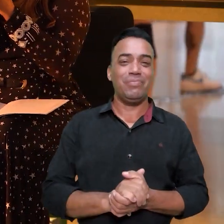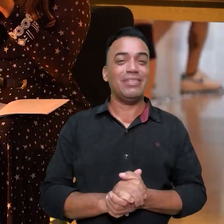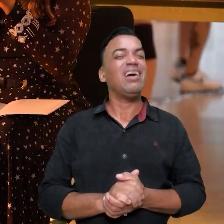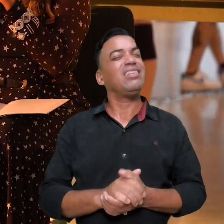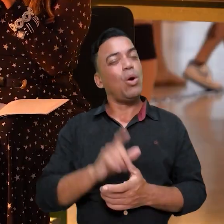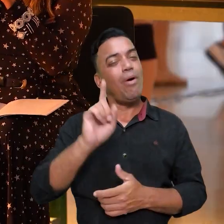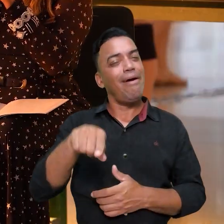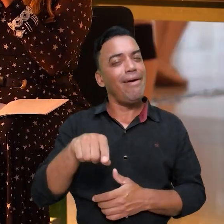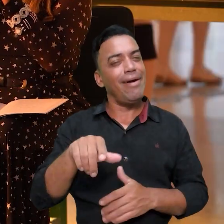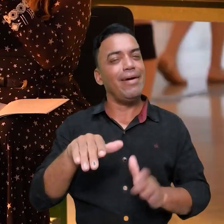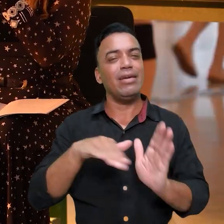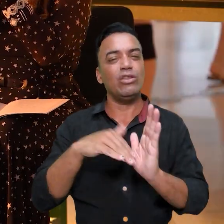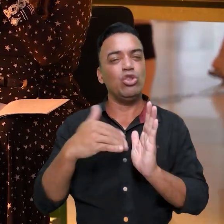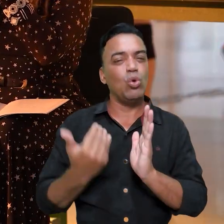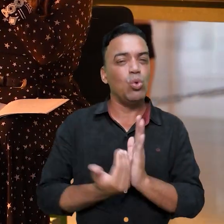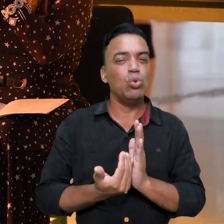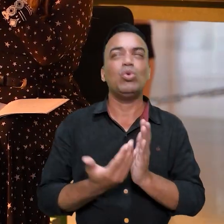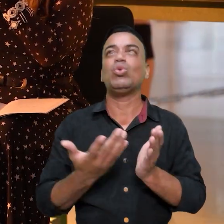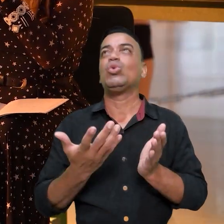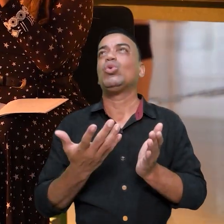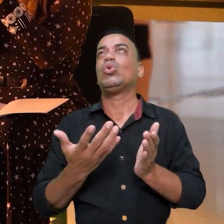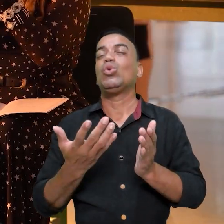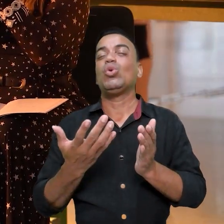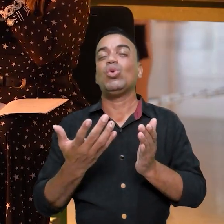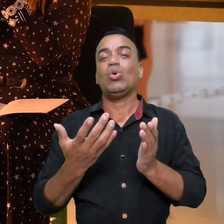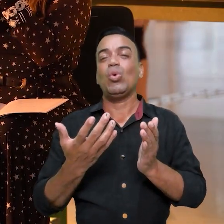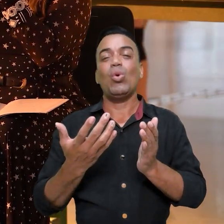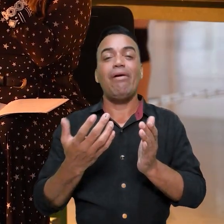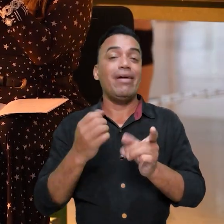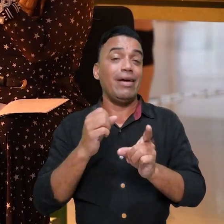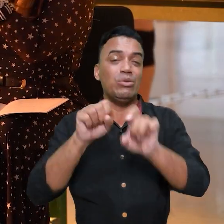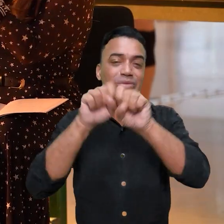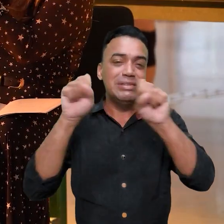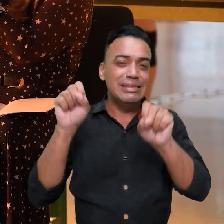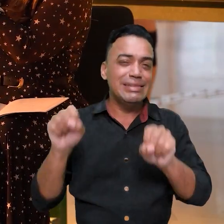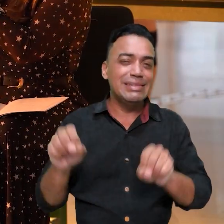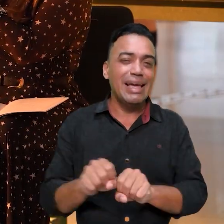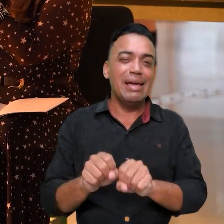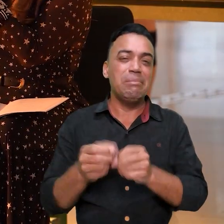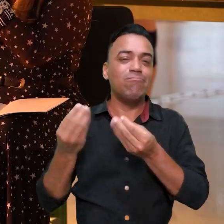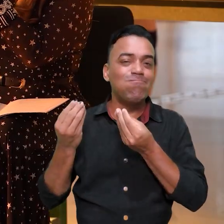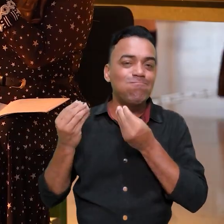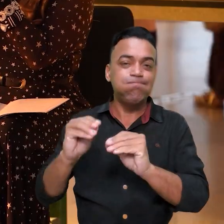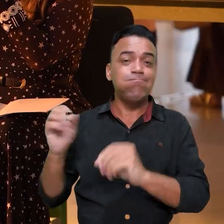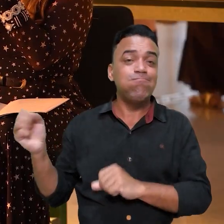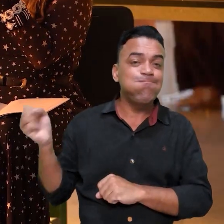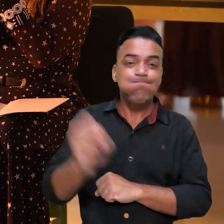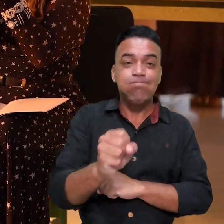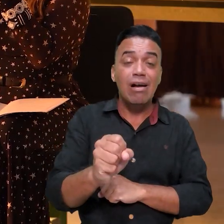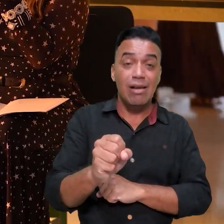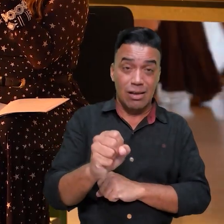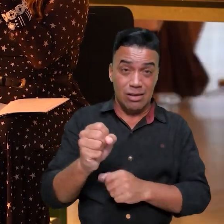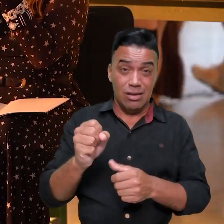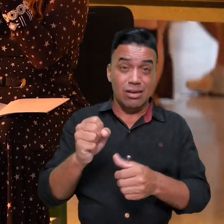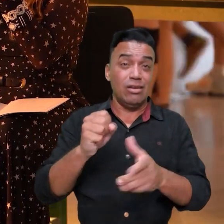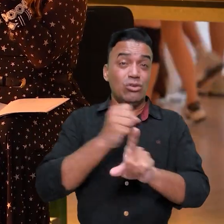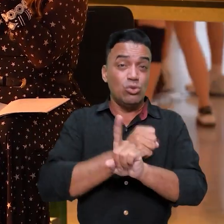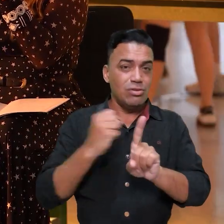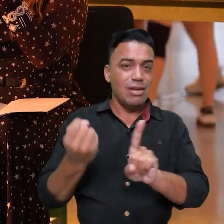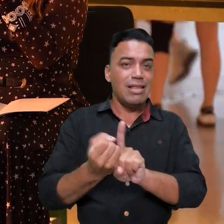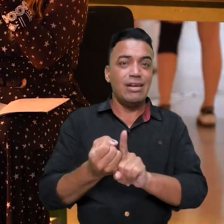toda uma coisa feita para uma sociedade de consumo. Né? Quer dizer, a gente